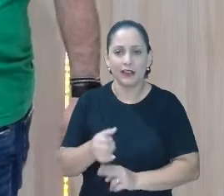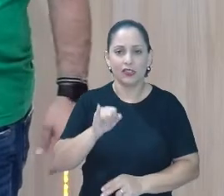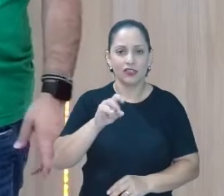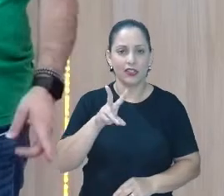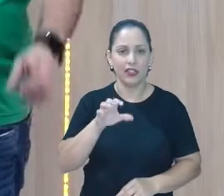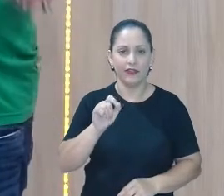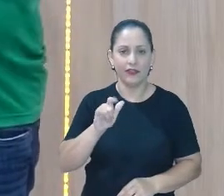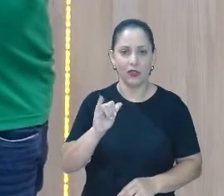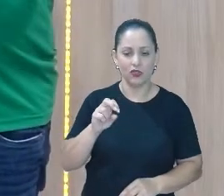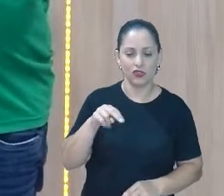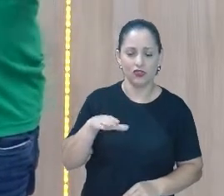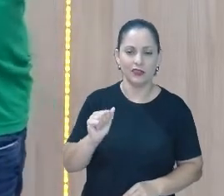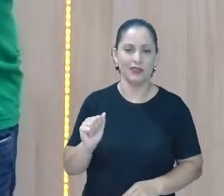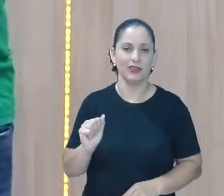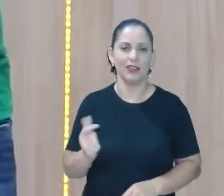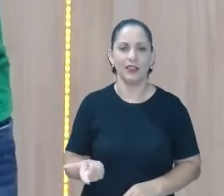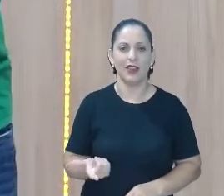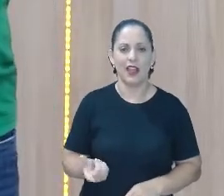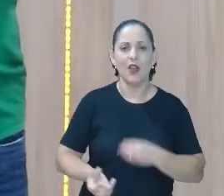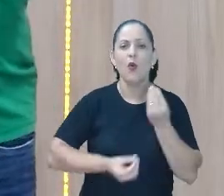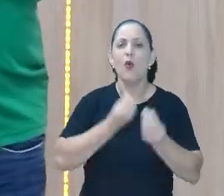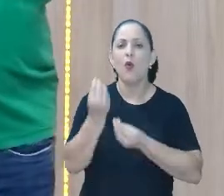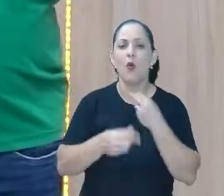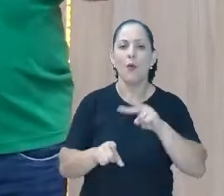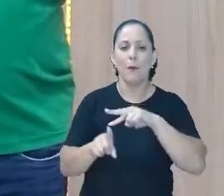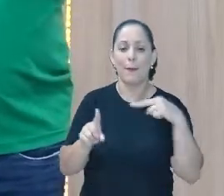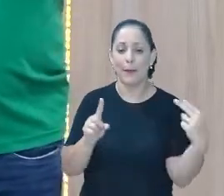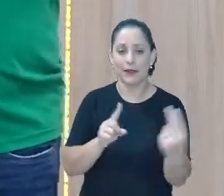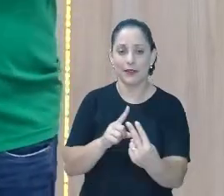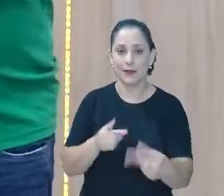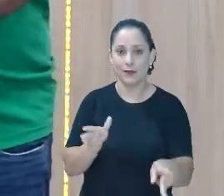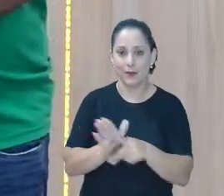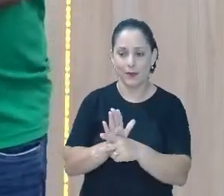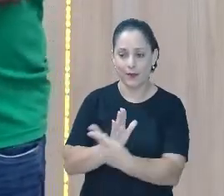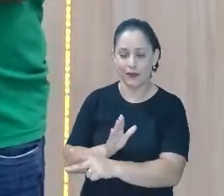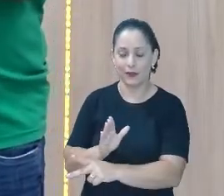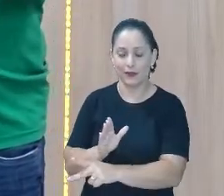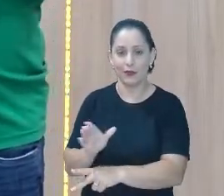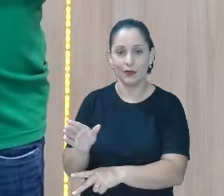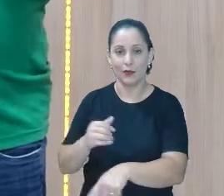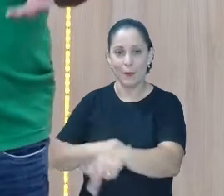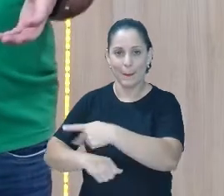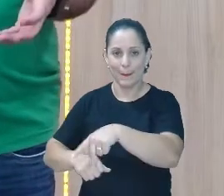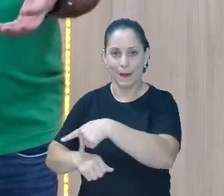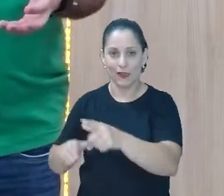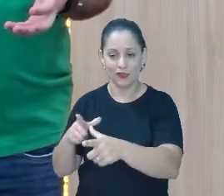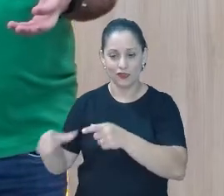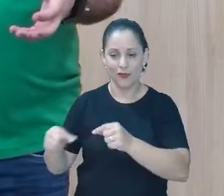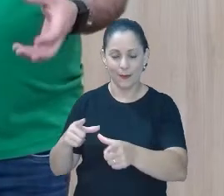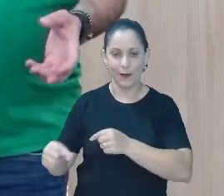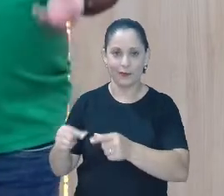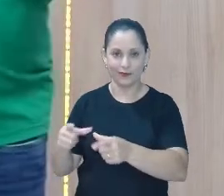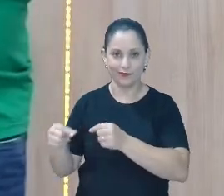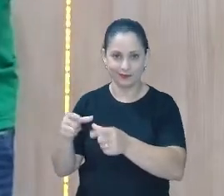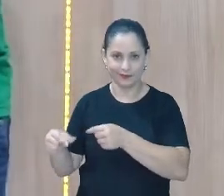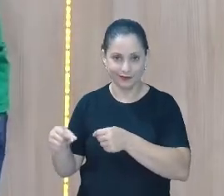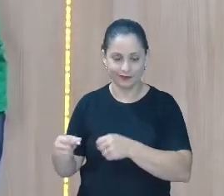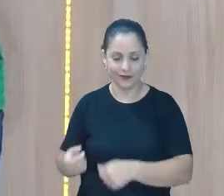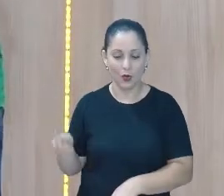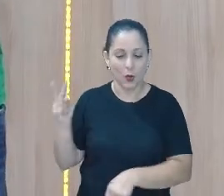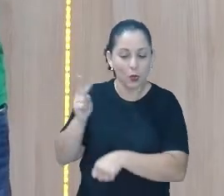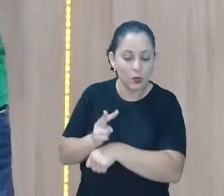aqui pela ilha, sob a ótica dos soldados japoneses que estavam na ilha, defendendo o território. Por que é